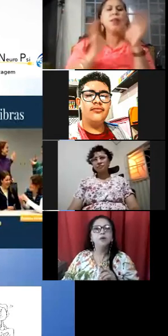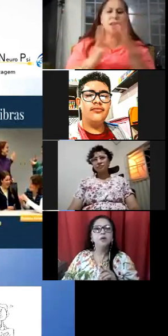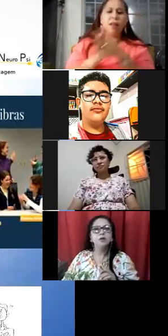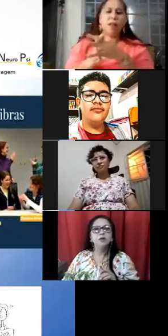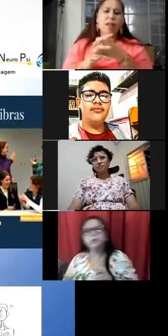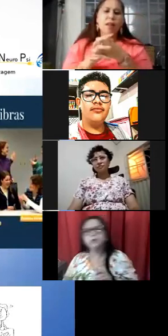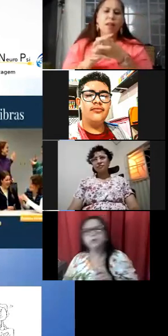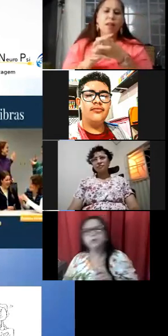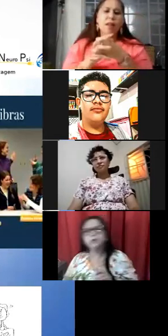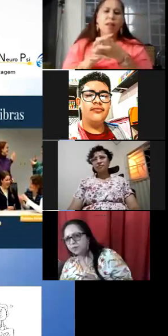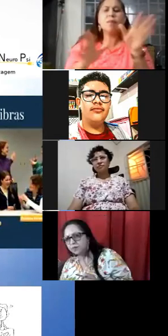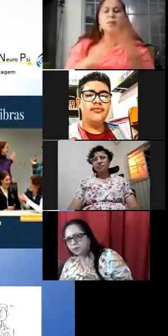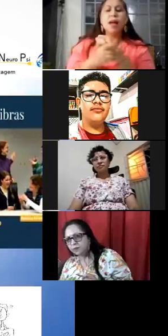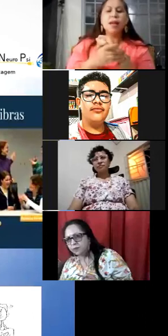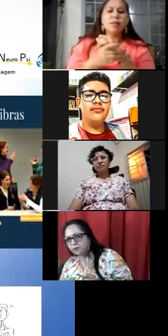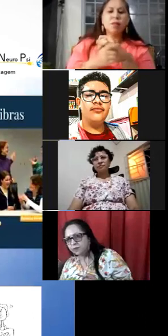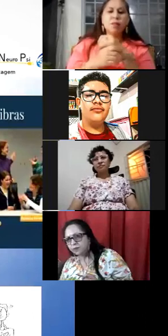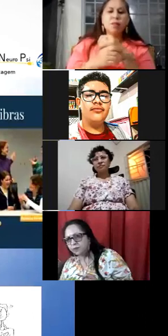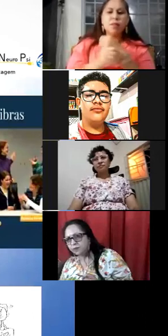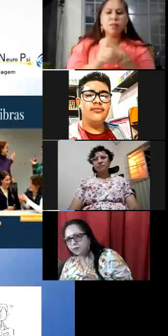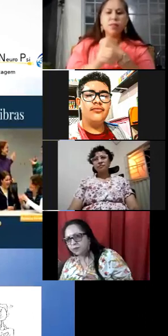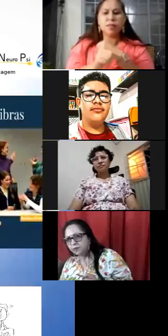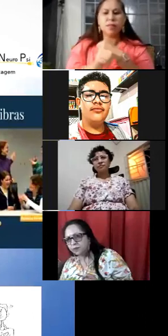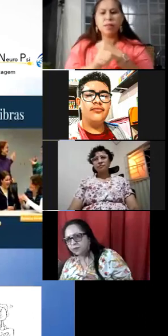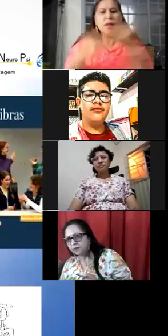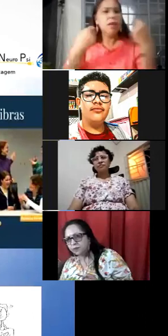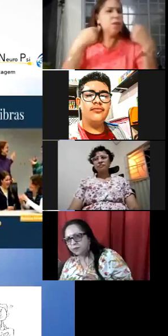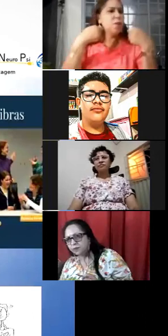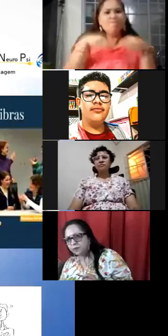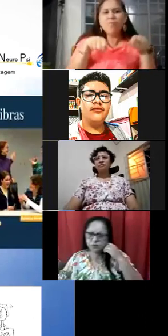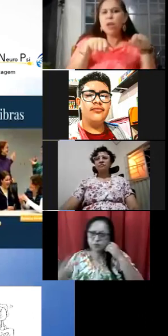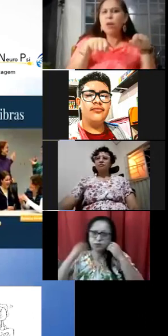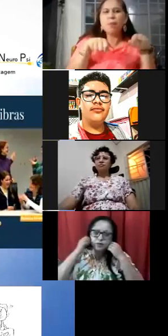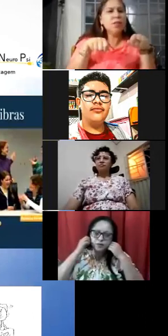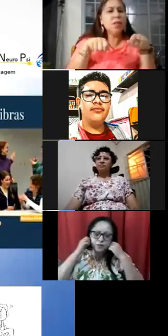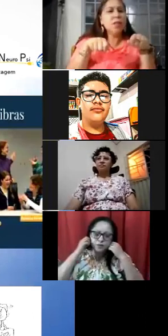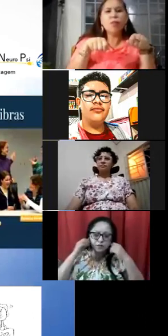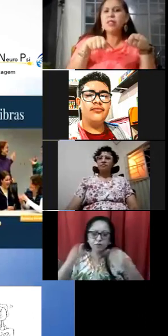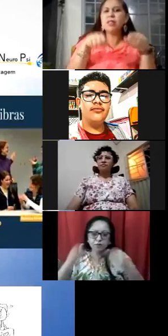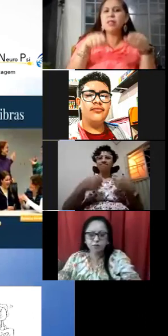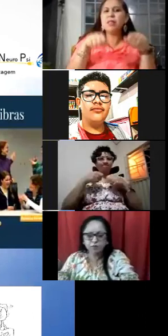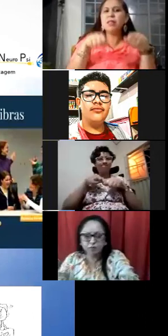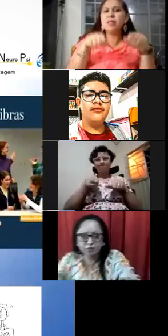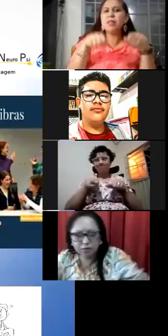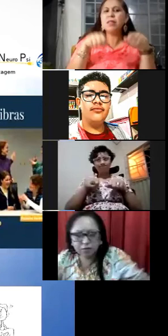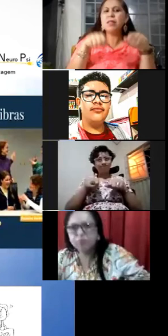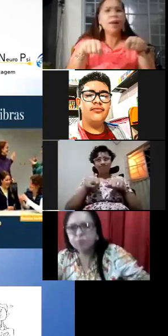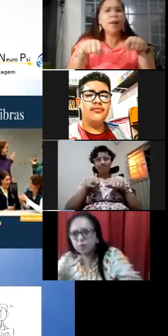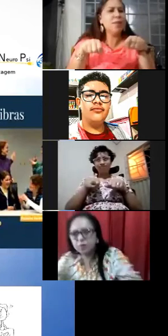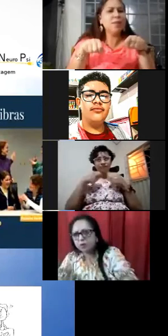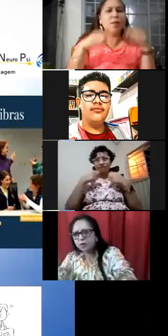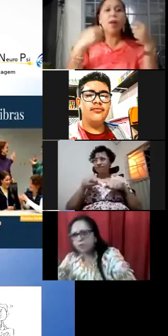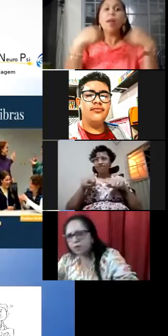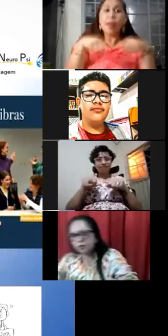mudar, não vai ficar a mesma raiz em alguns sinais. E o não é possível, a gente marca apenas com a